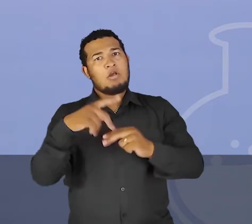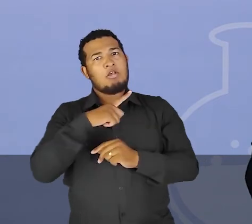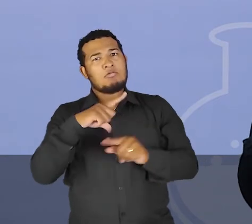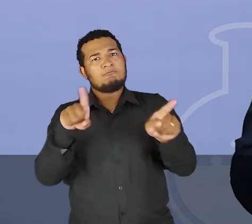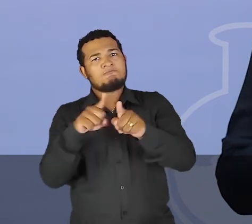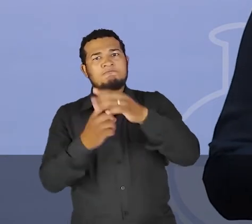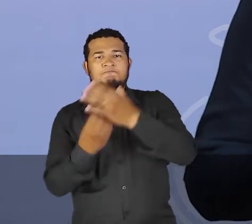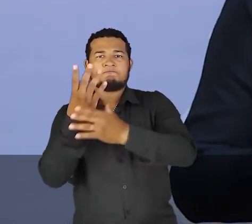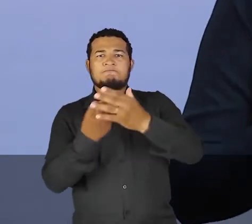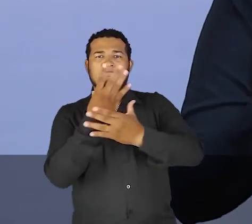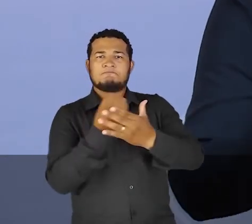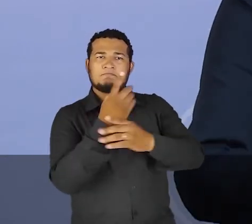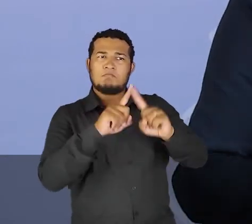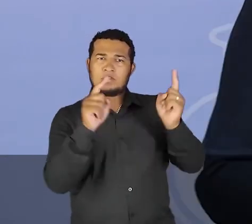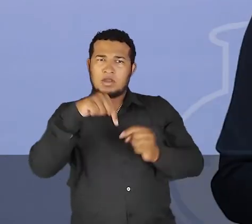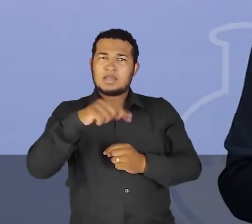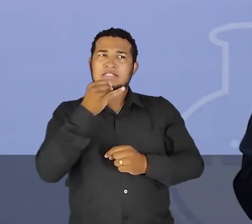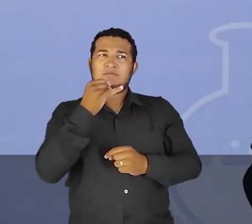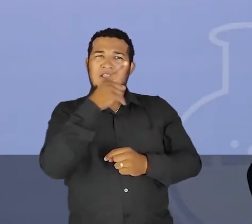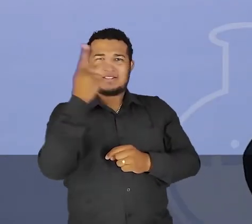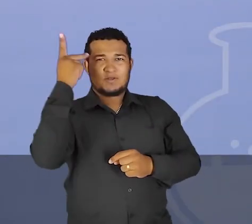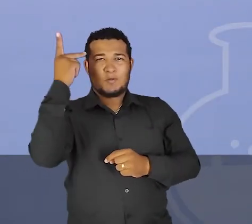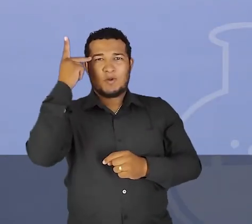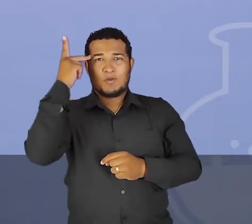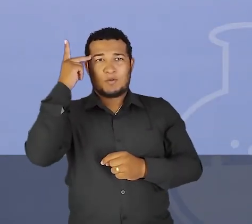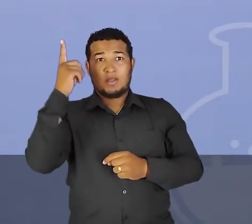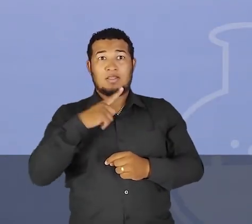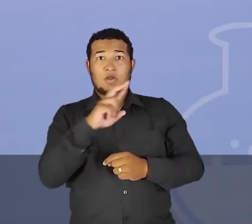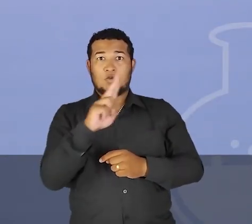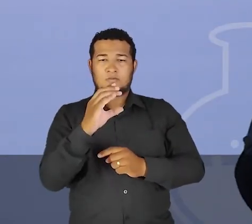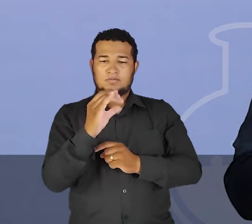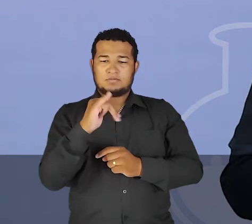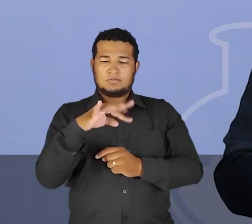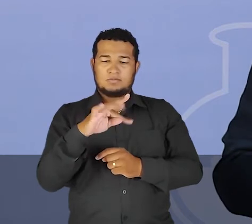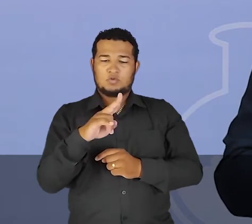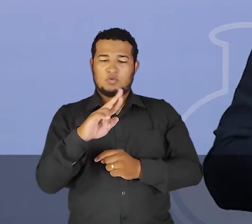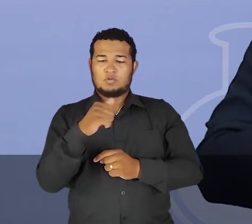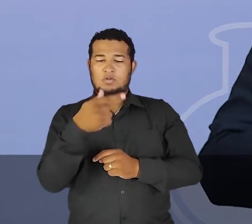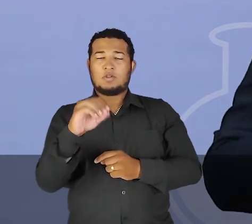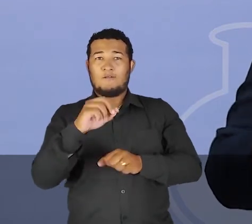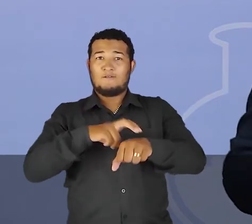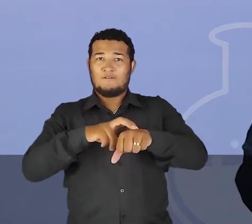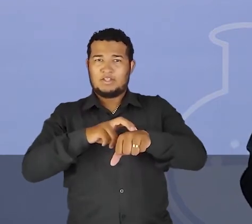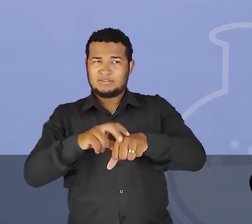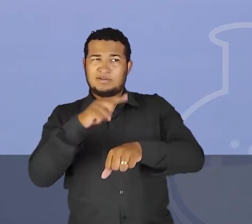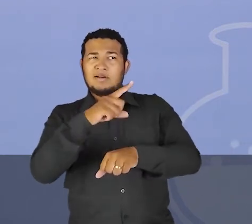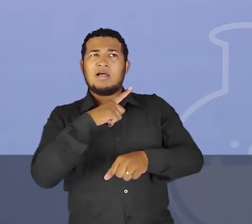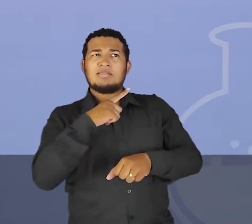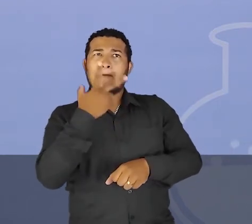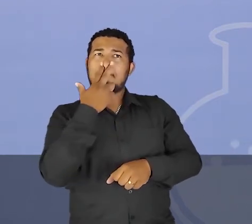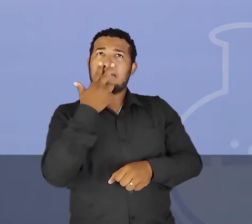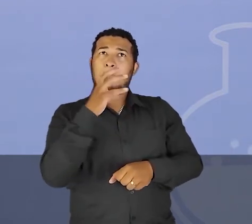produção. No Brasil, no São Paulo, por exemplo, nós temos o Cinturão Verde, aonde tem muitas